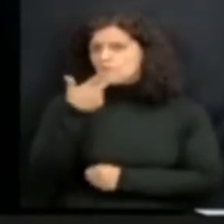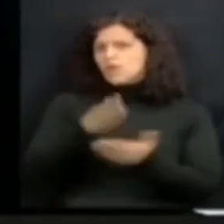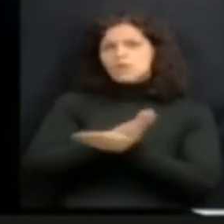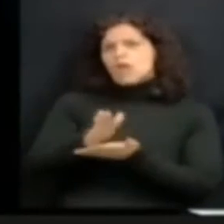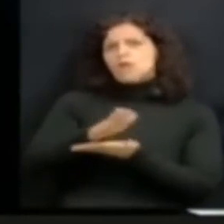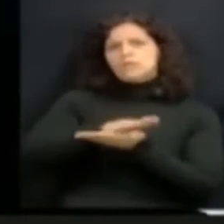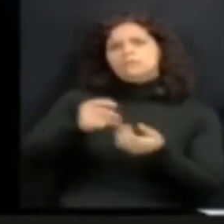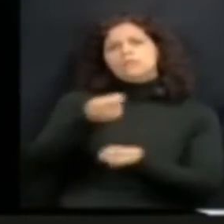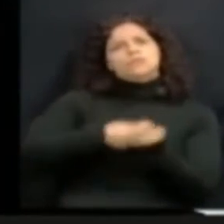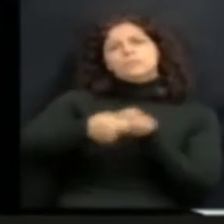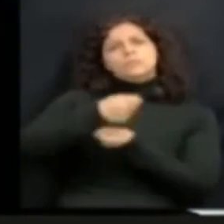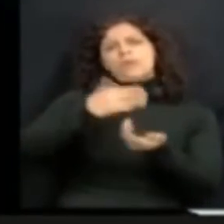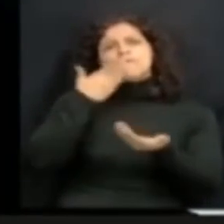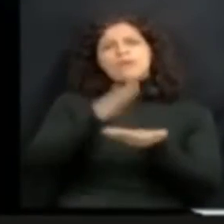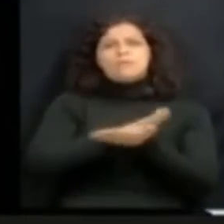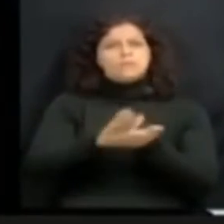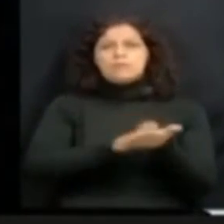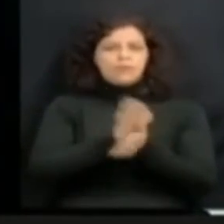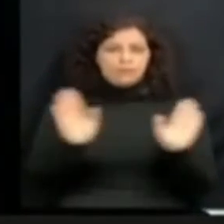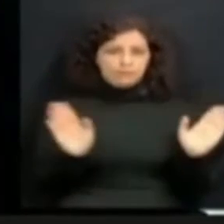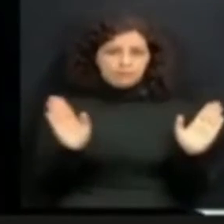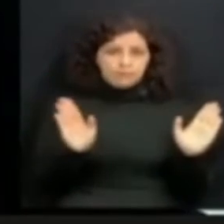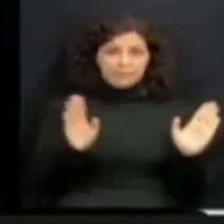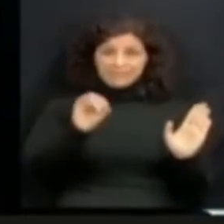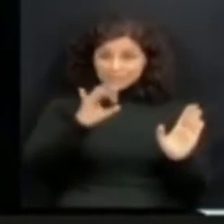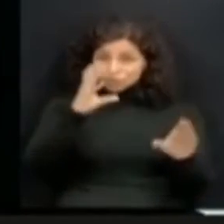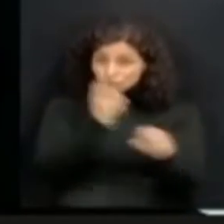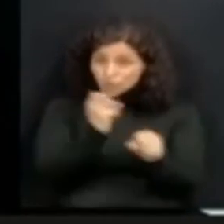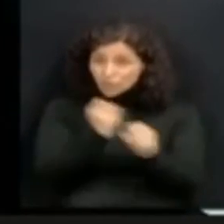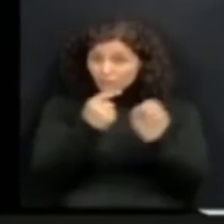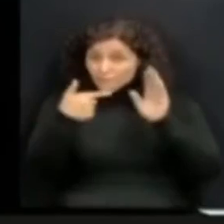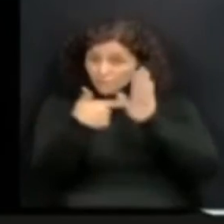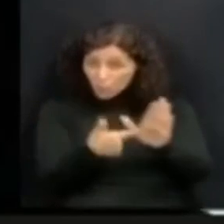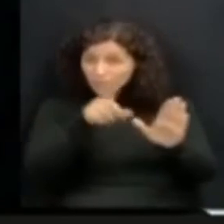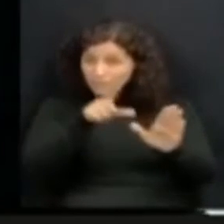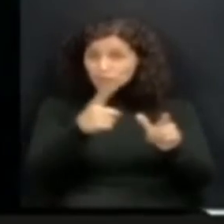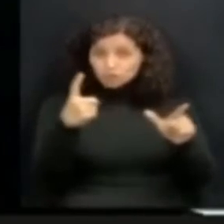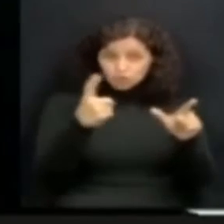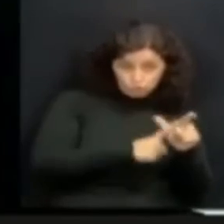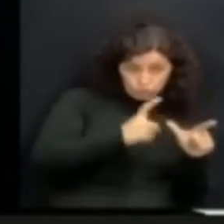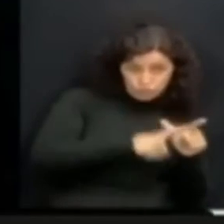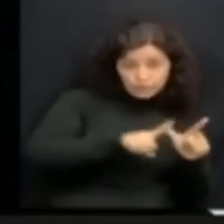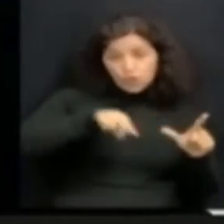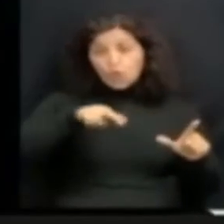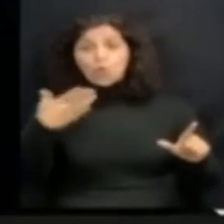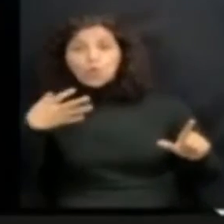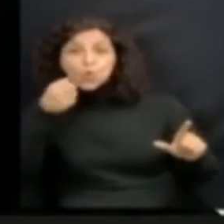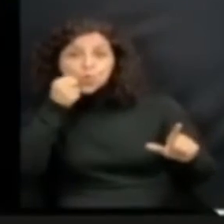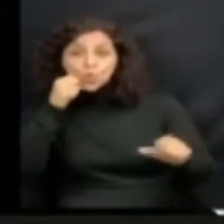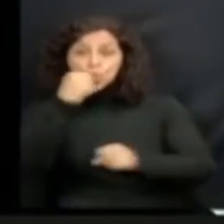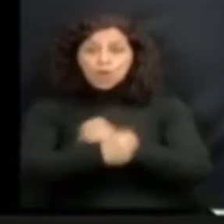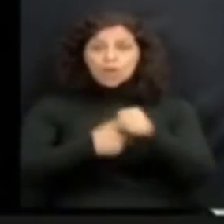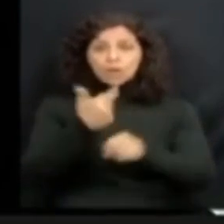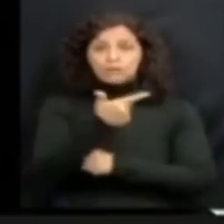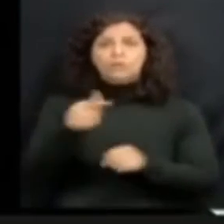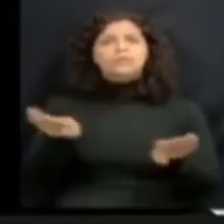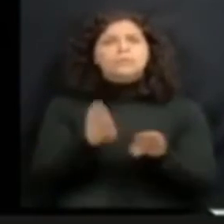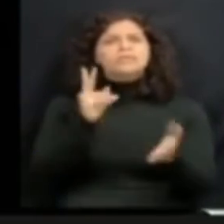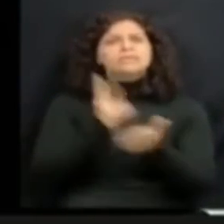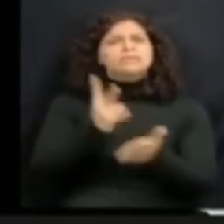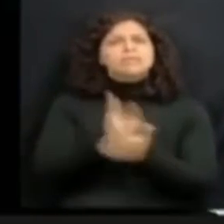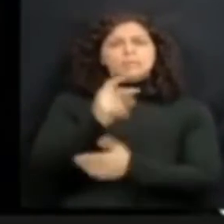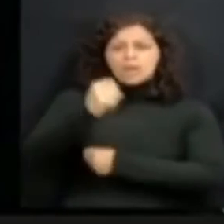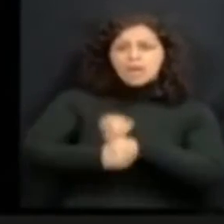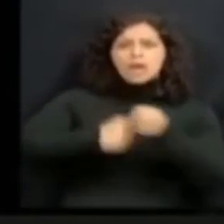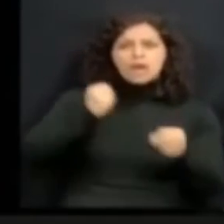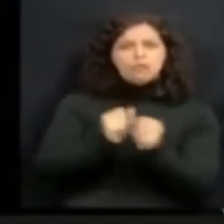com vocês. Eu não falo. Se esses números acontecerem do jeito que eu estou falando, eu vou usar todas as sessões do próximo